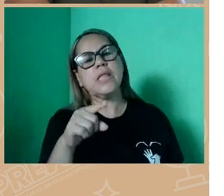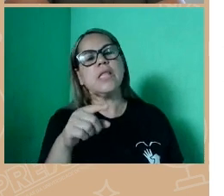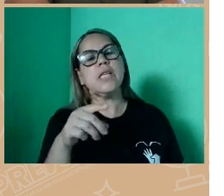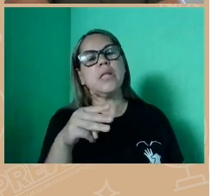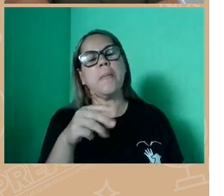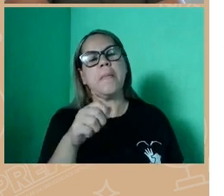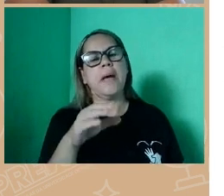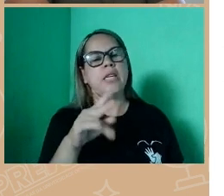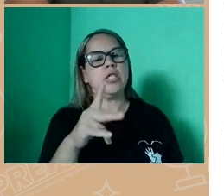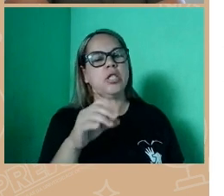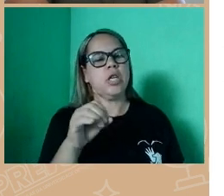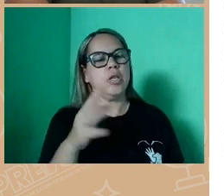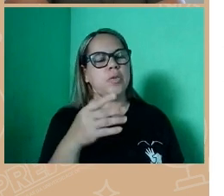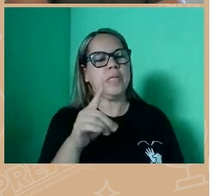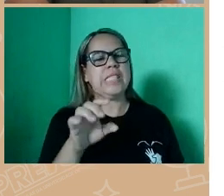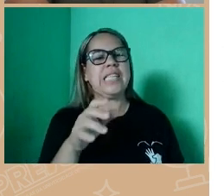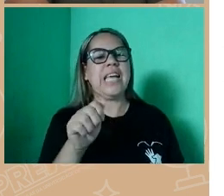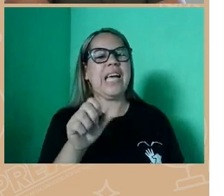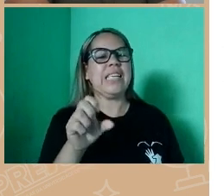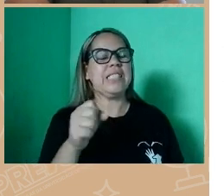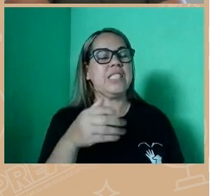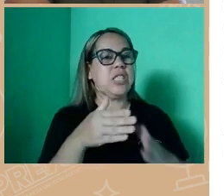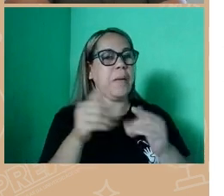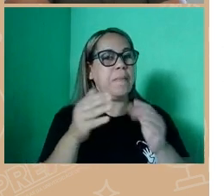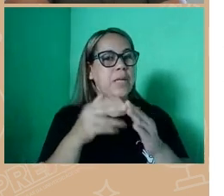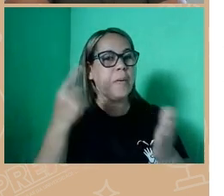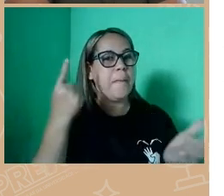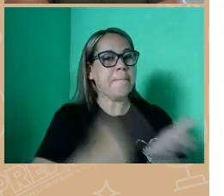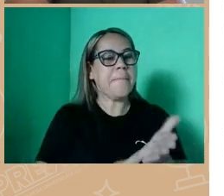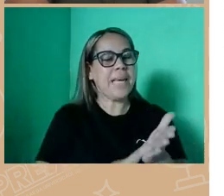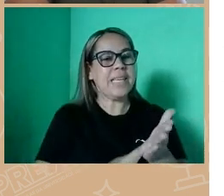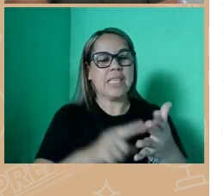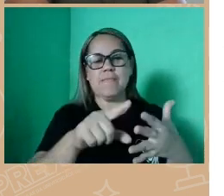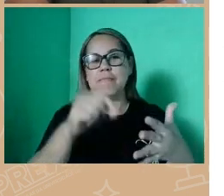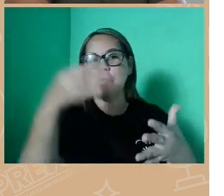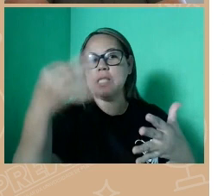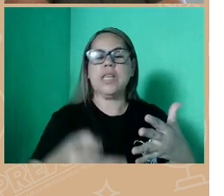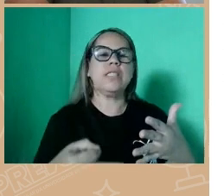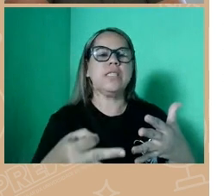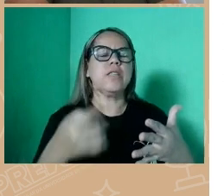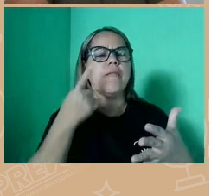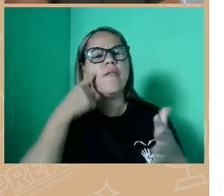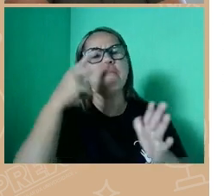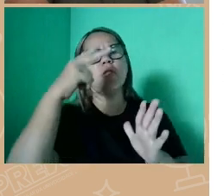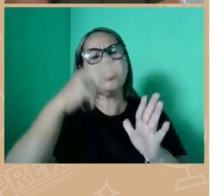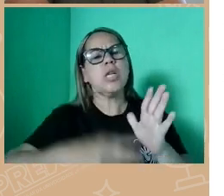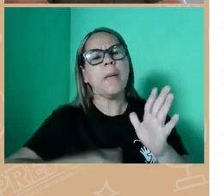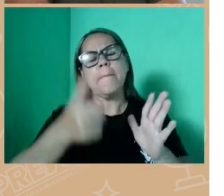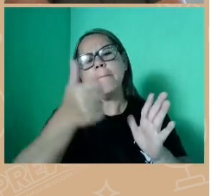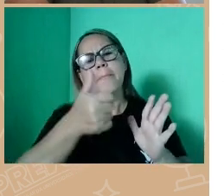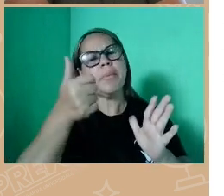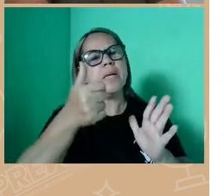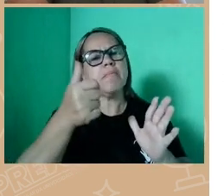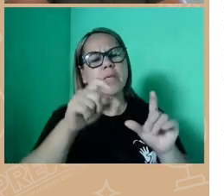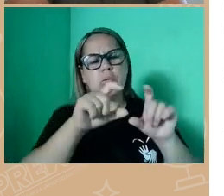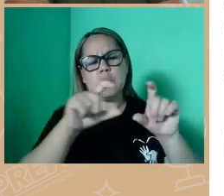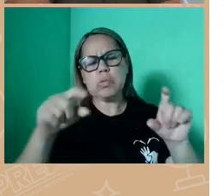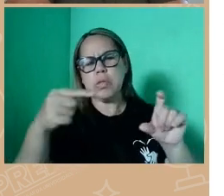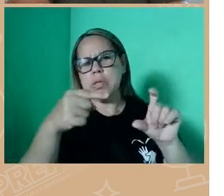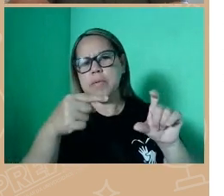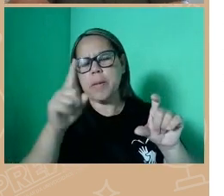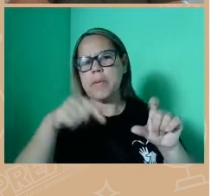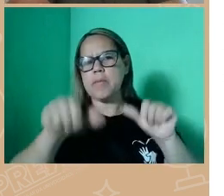enunciado da questão pede para que seja marcada a alternativa correta vamos ler primeiro este fragmento para podermos